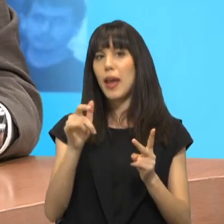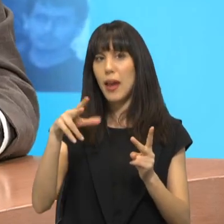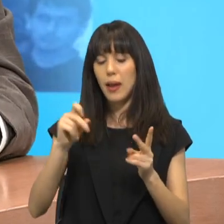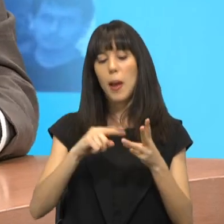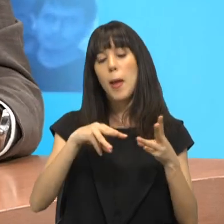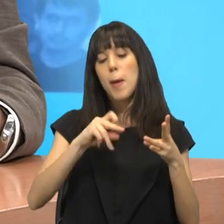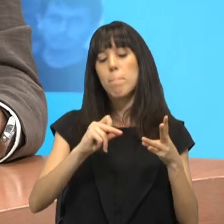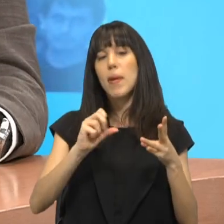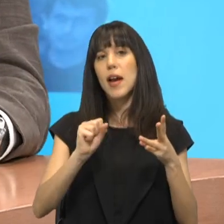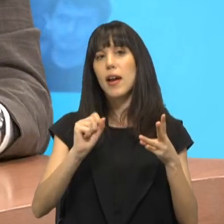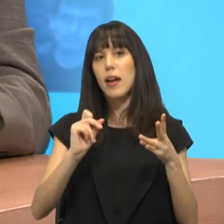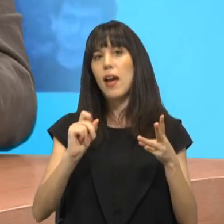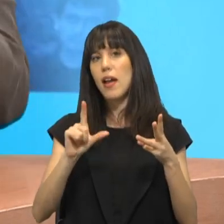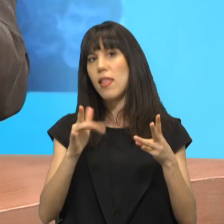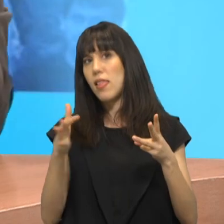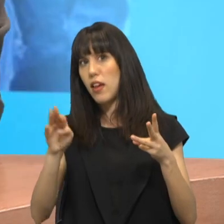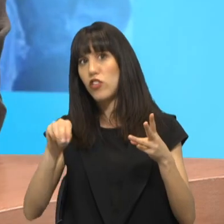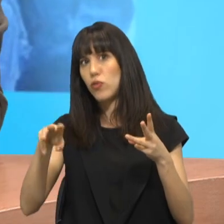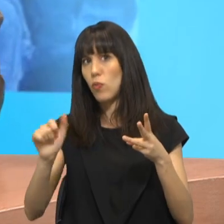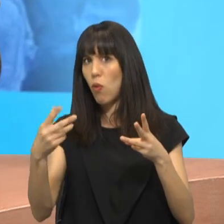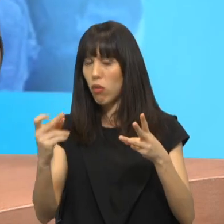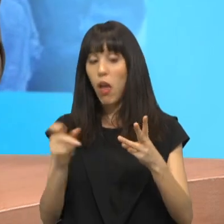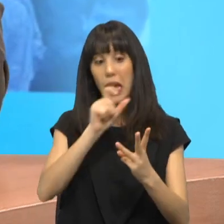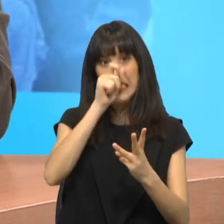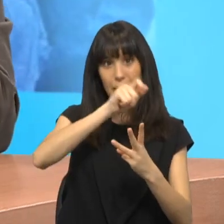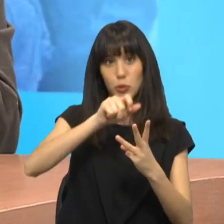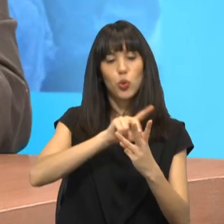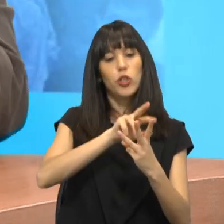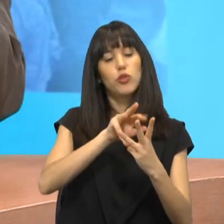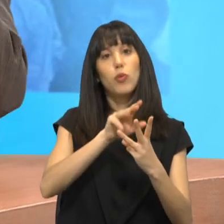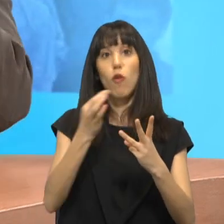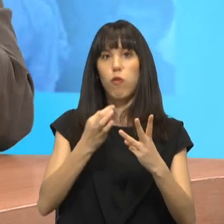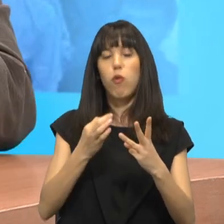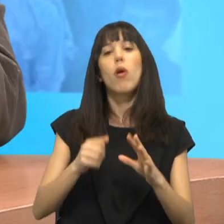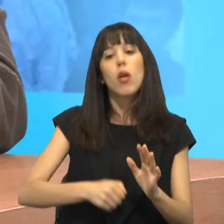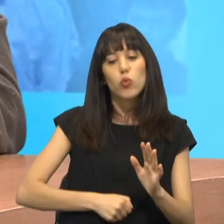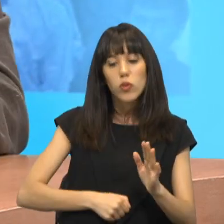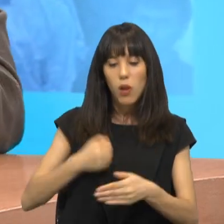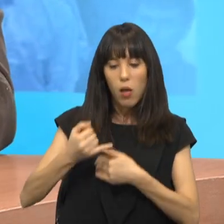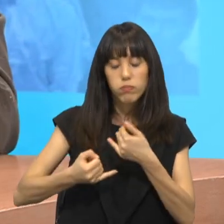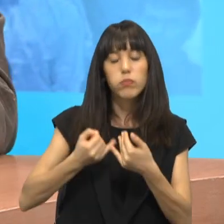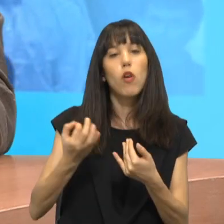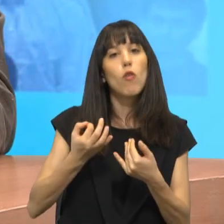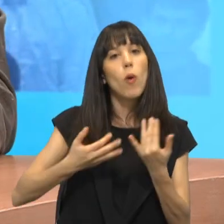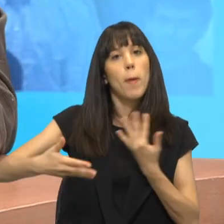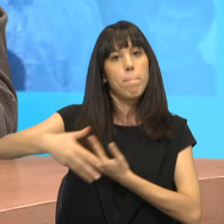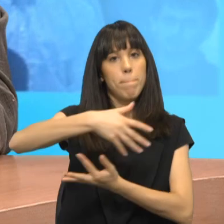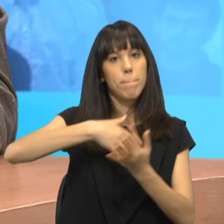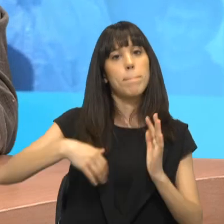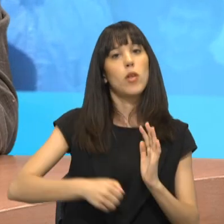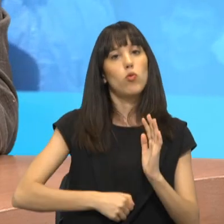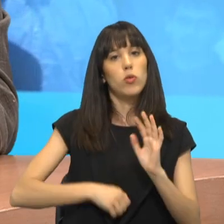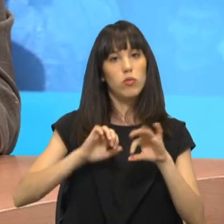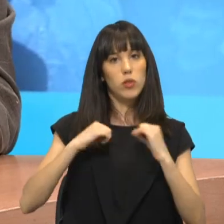Portanto, são figuras que vêm da matriz doutrinal e de envolvimento nesse catolicismo